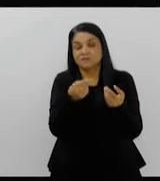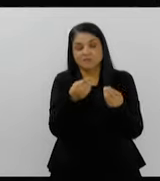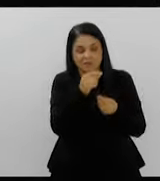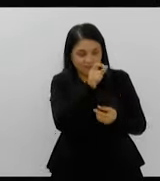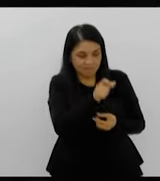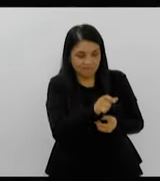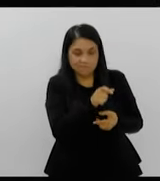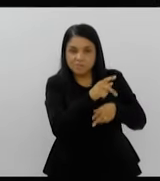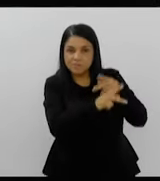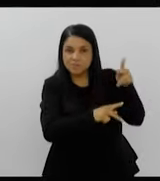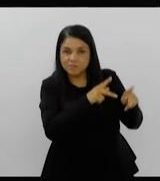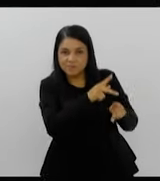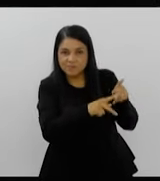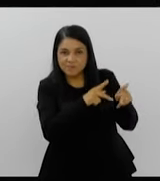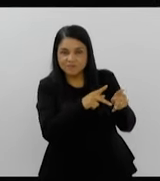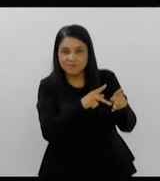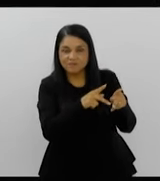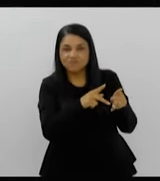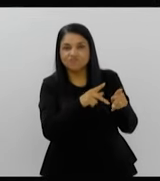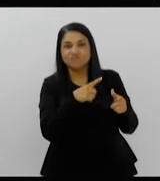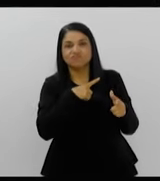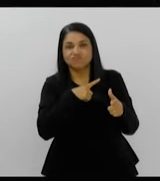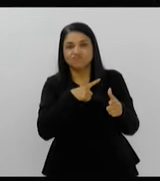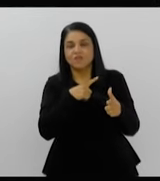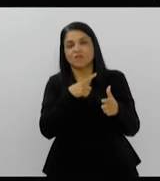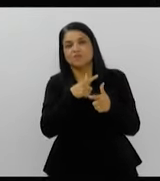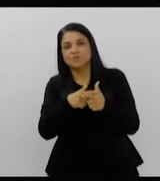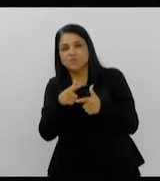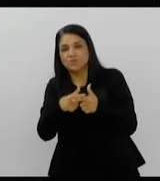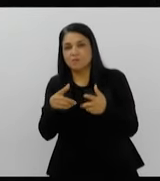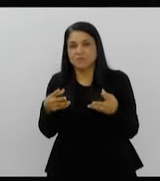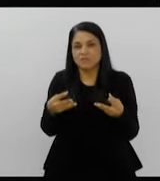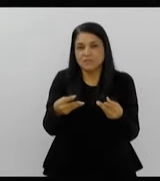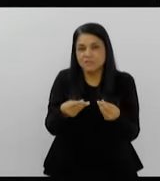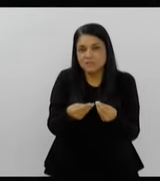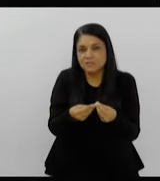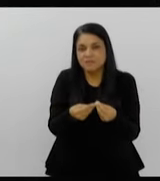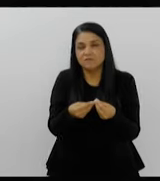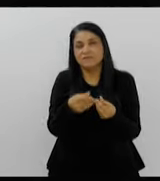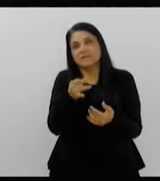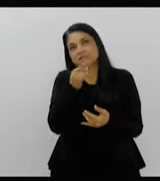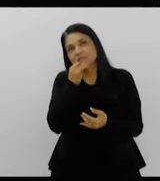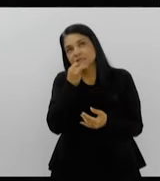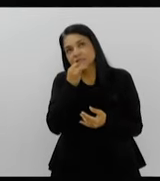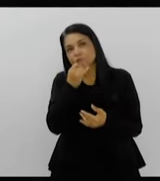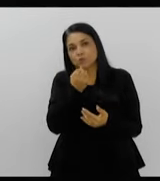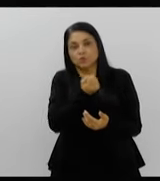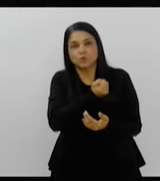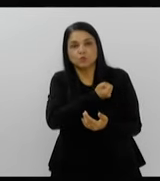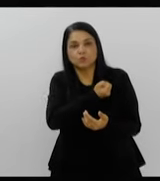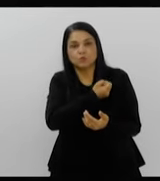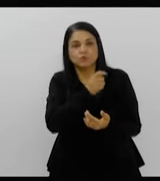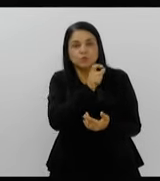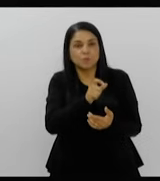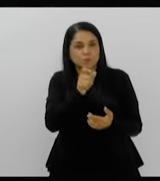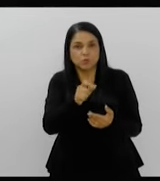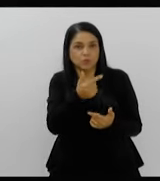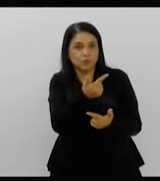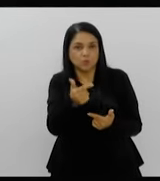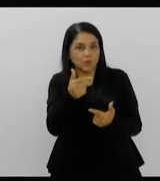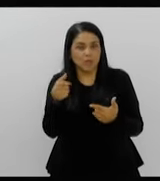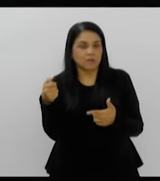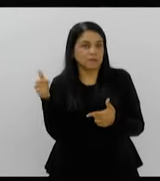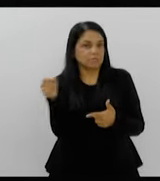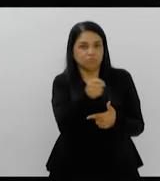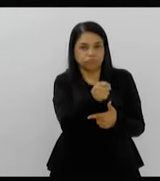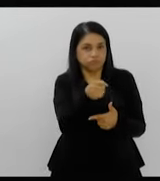população enfrenta determinadas questões sensíveis, como, por exemplo, o número de pessoas desocupadas aqui no Estado do Rio de